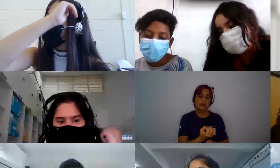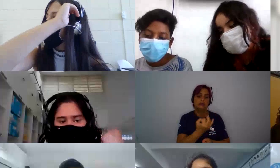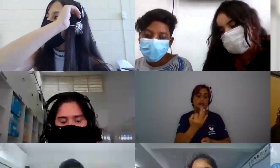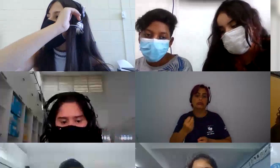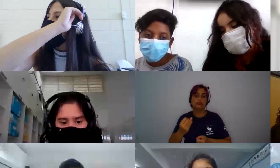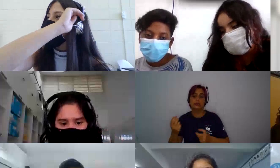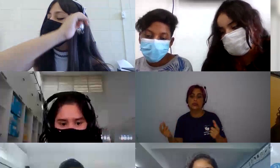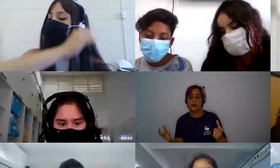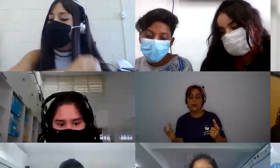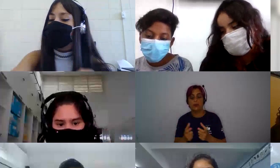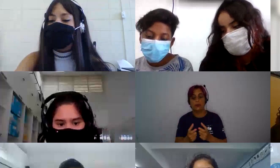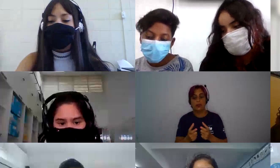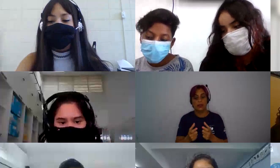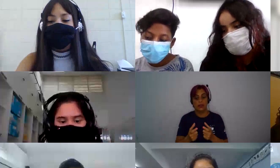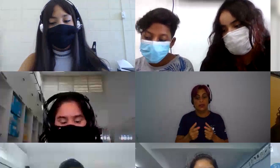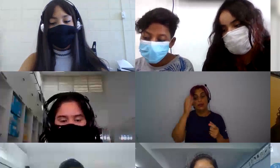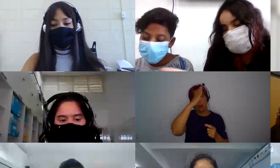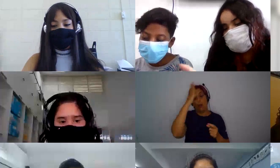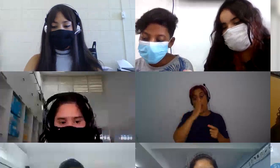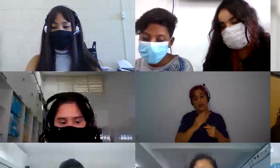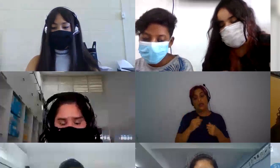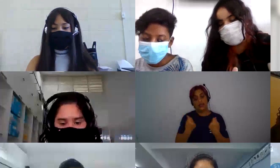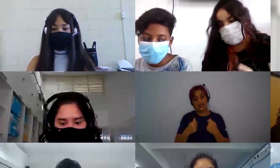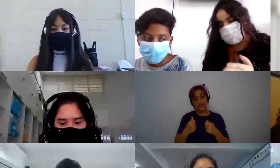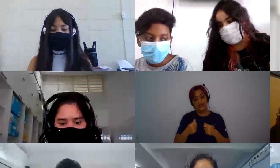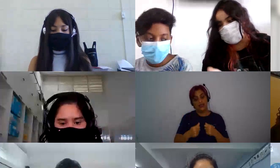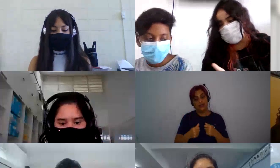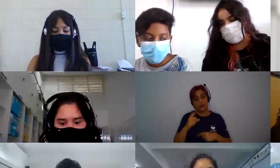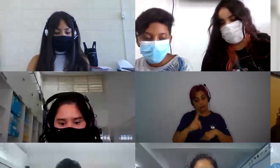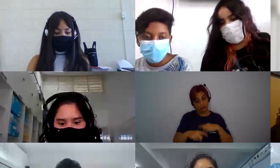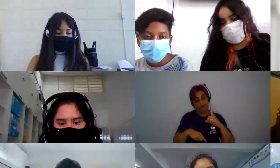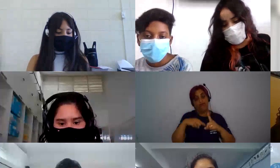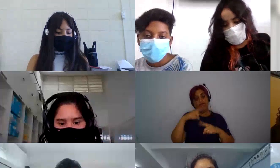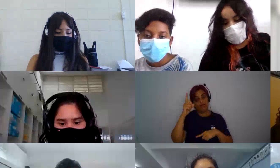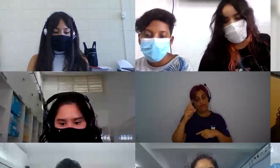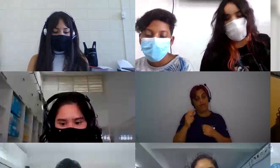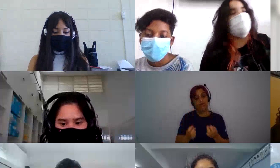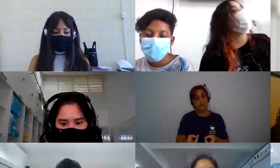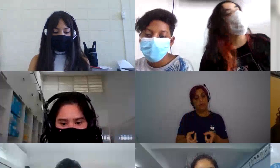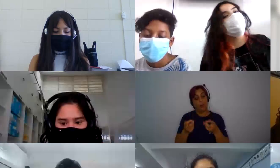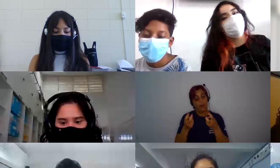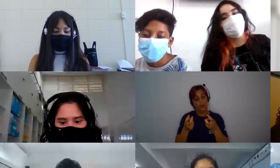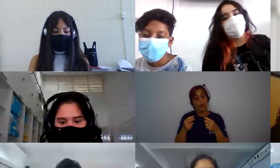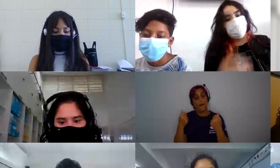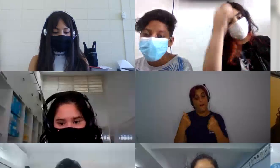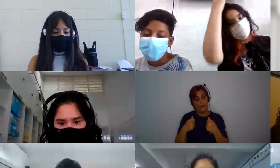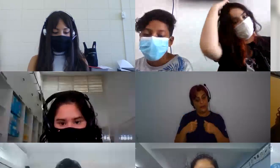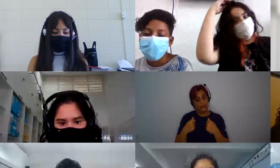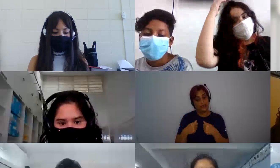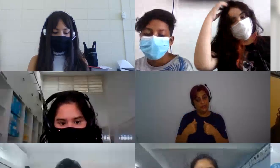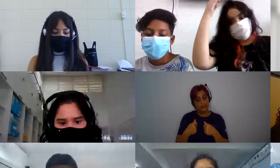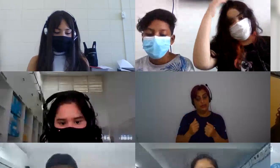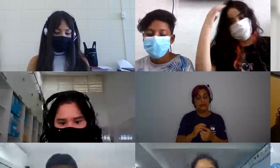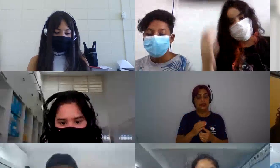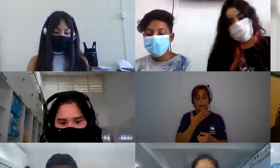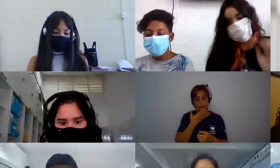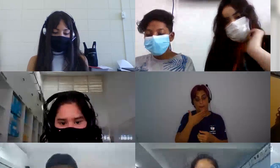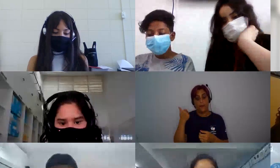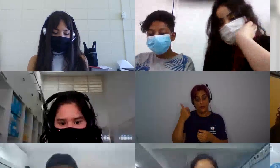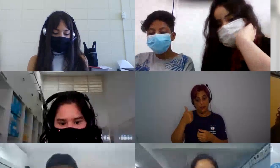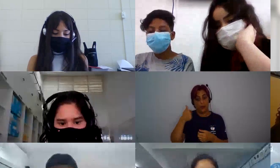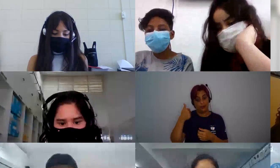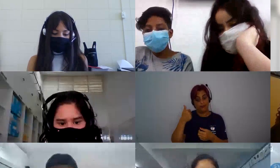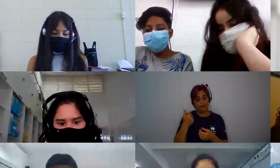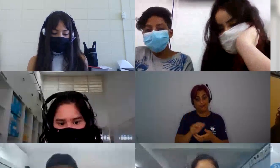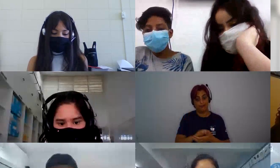olha como nós temos que evoluir. Olha como que nós temos que caminhar. Né? Olha como nós temos que avançar nesse assunto.